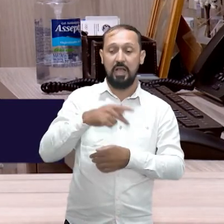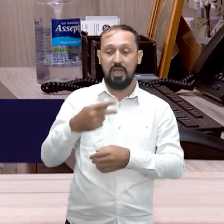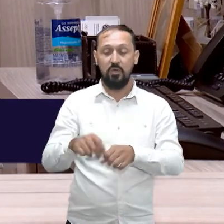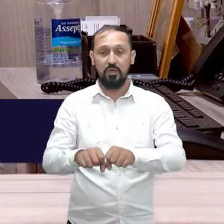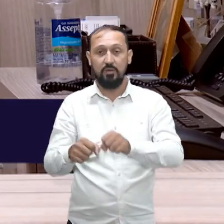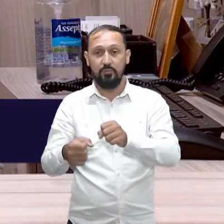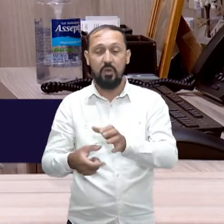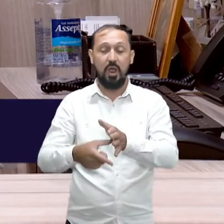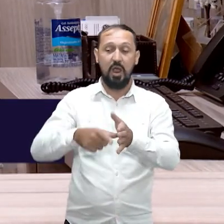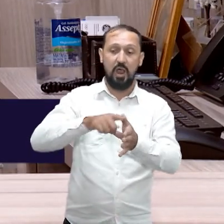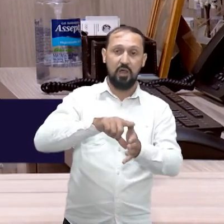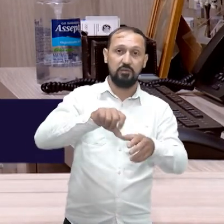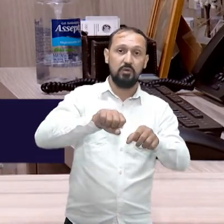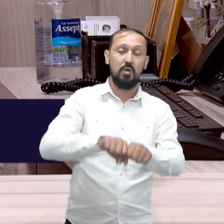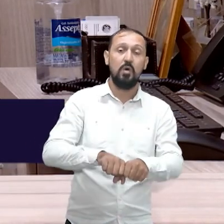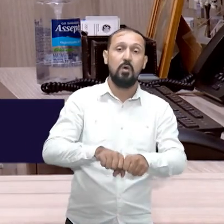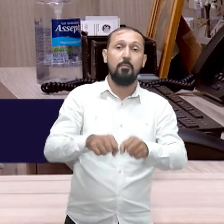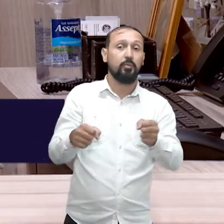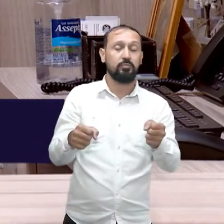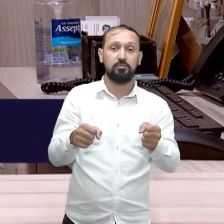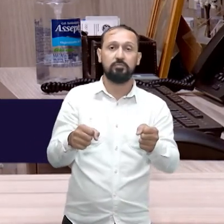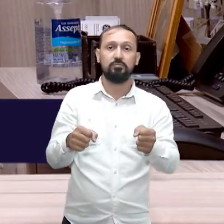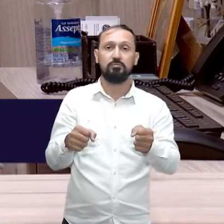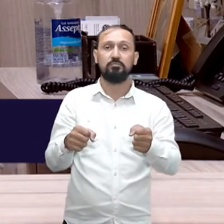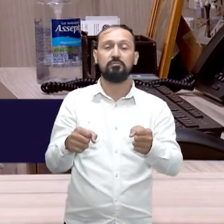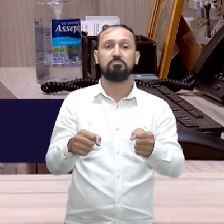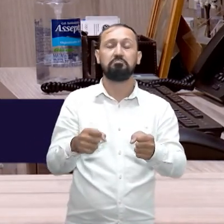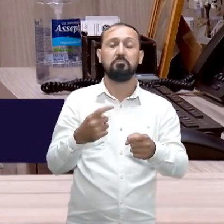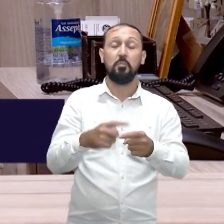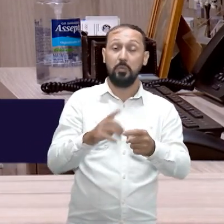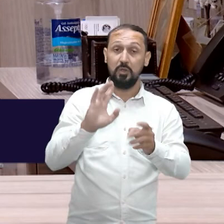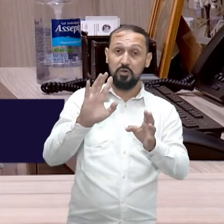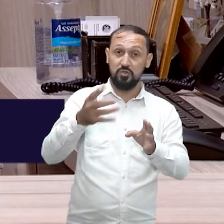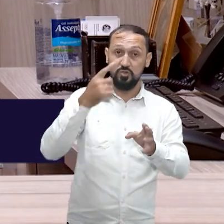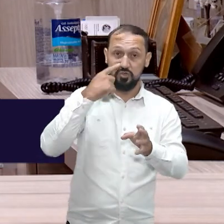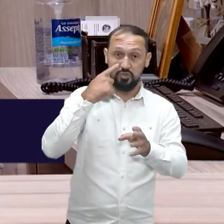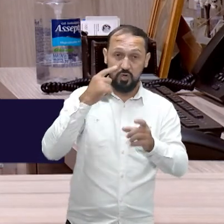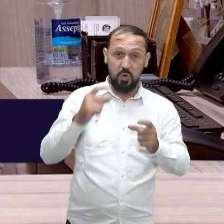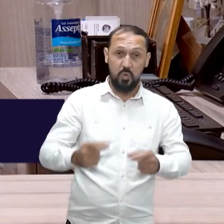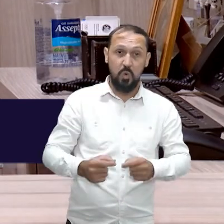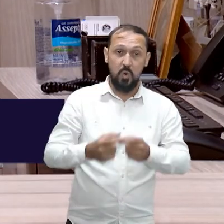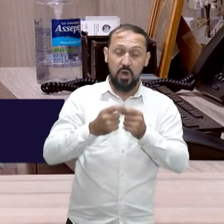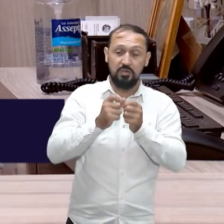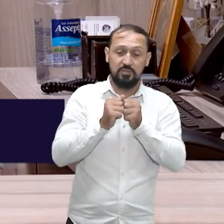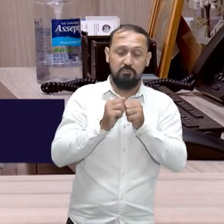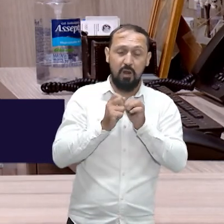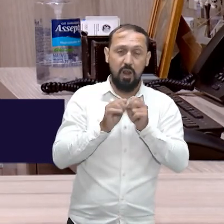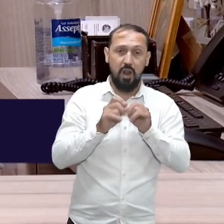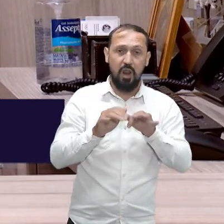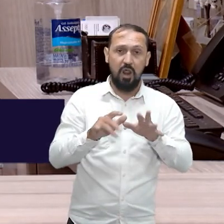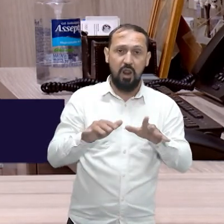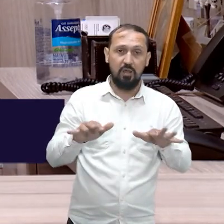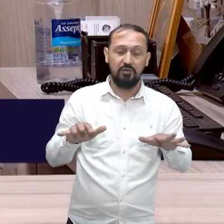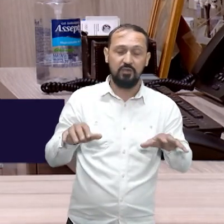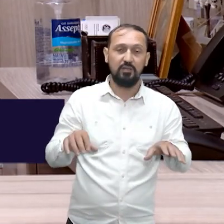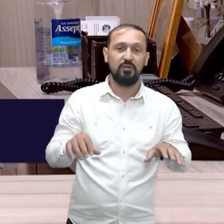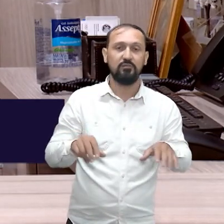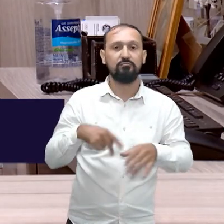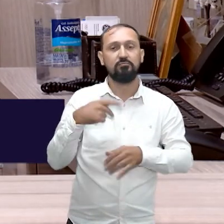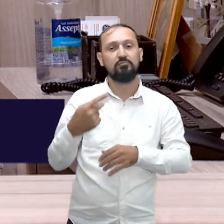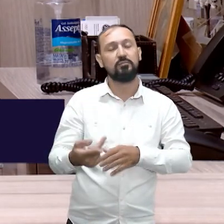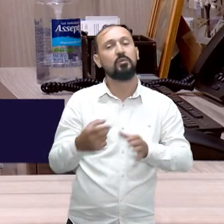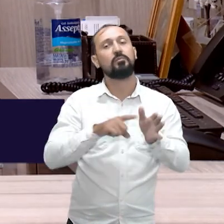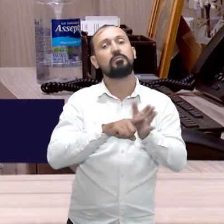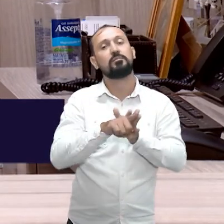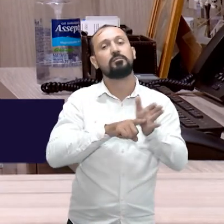é que ele caiu e fraturou. Não, ele fraturou o osso em decorrência de uma metástase óssea, de um câncer de